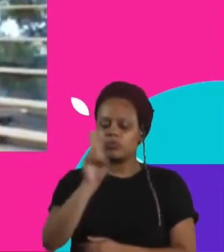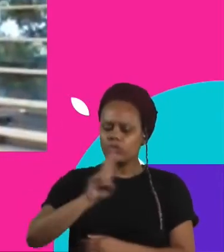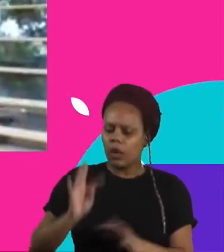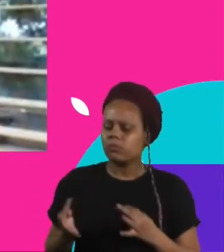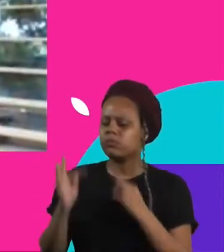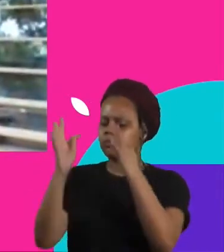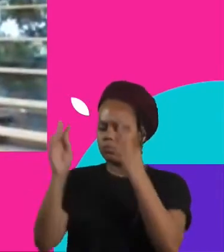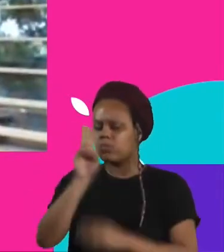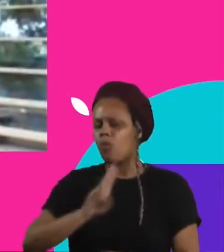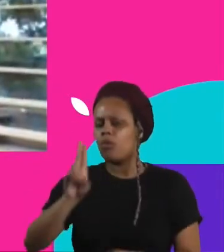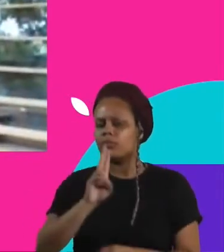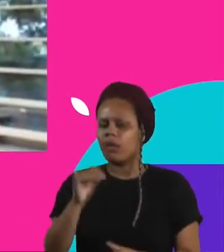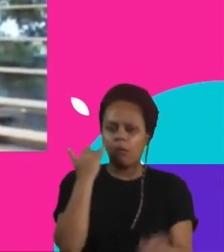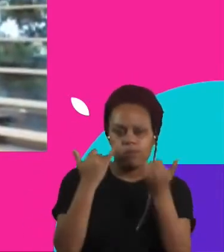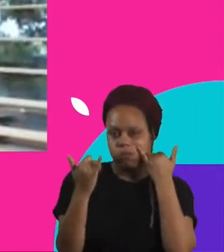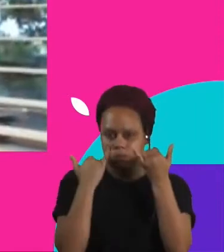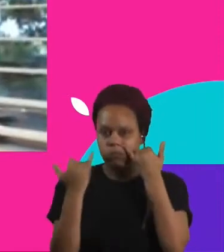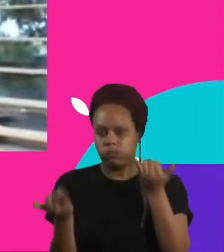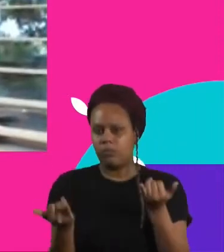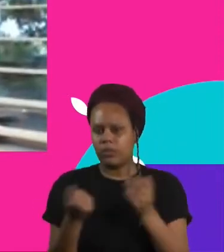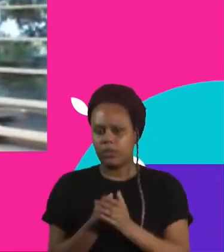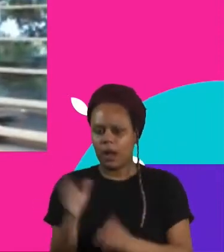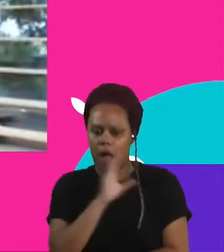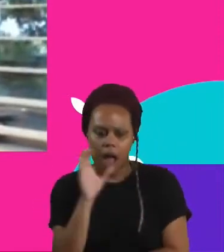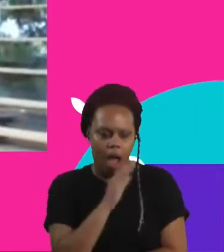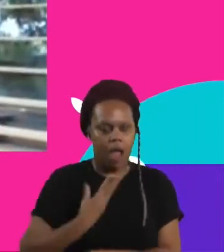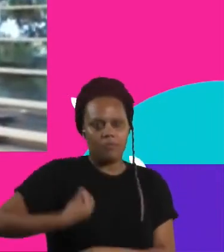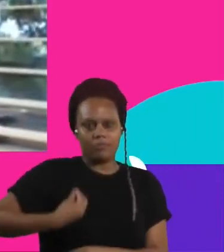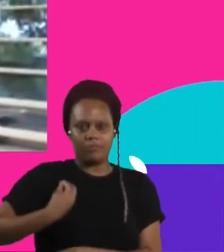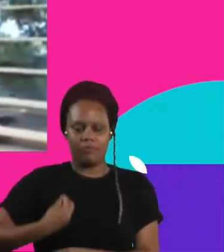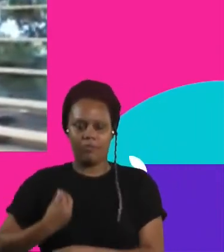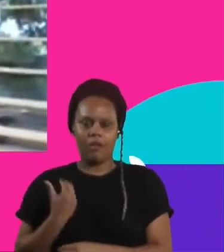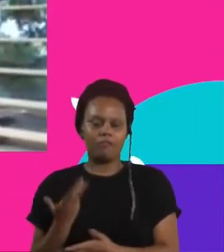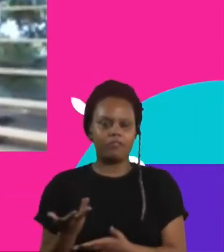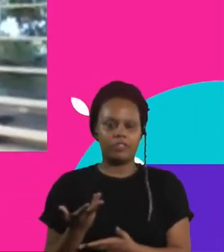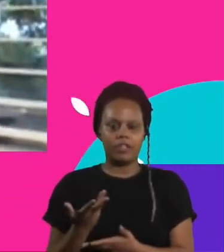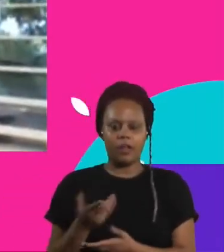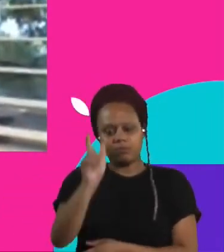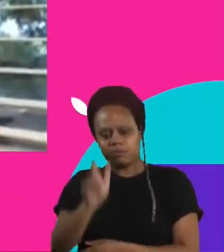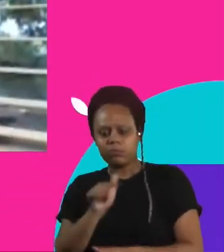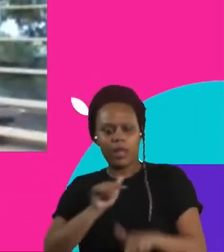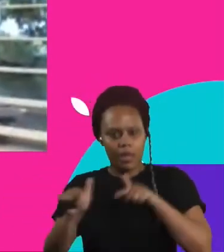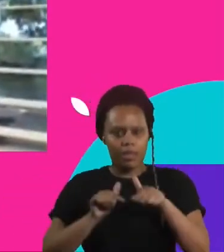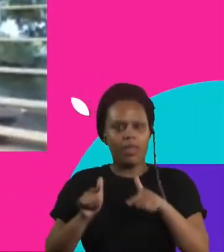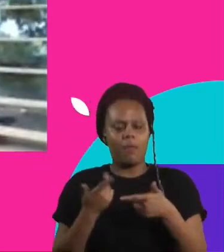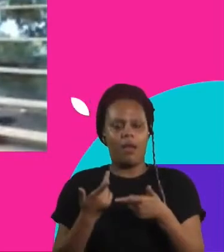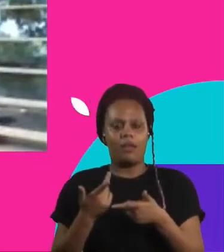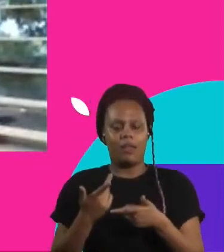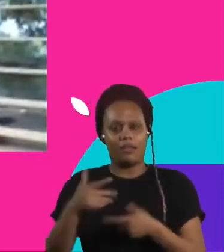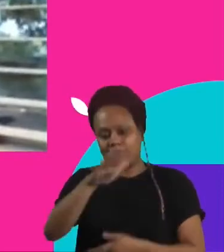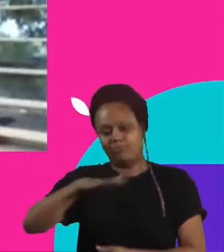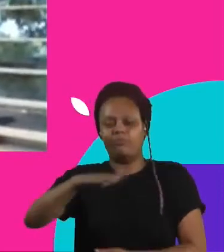informação, para agilizar um pouco a vida do servidor público, que muda tudo, né? Então, esse